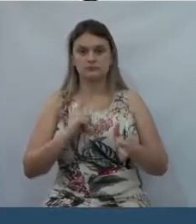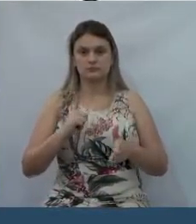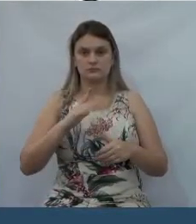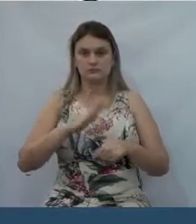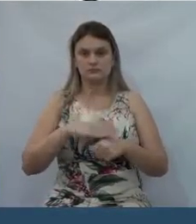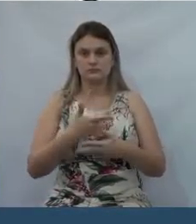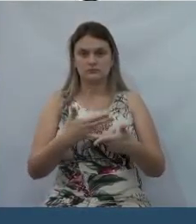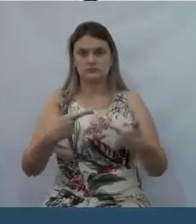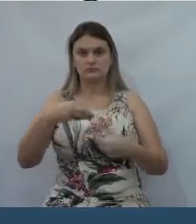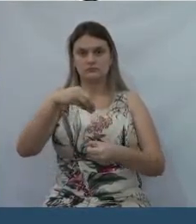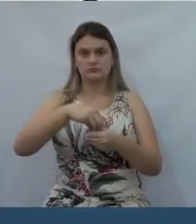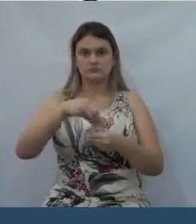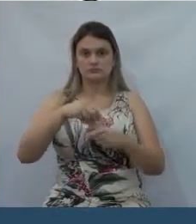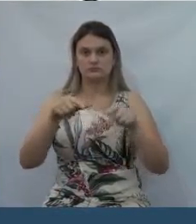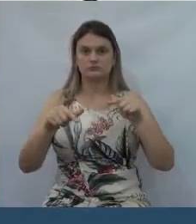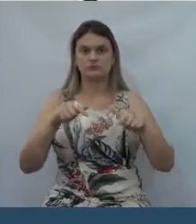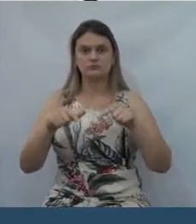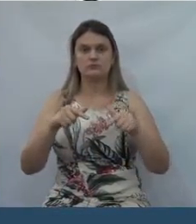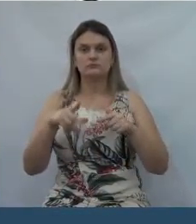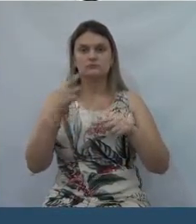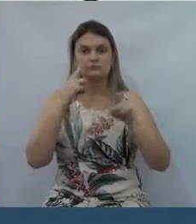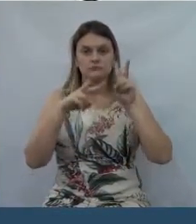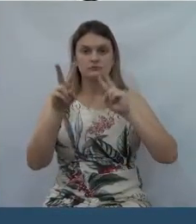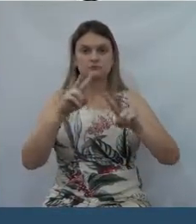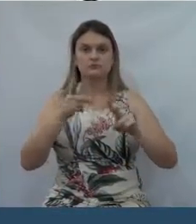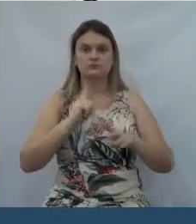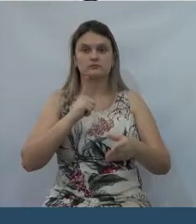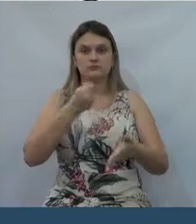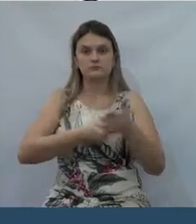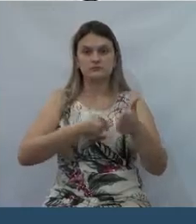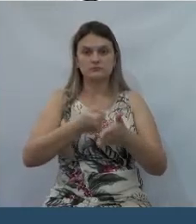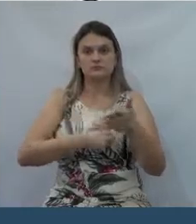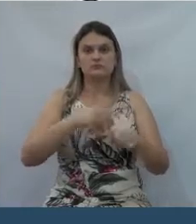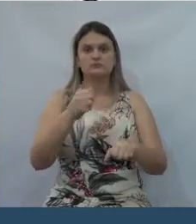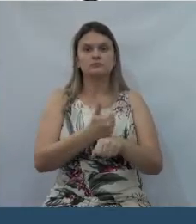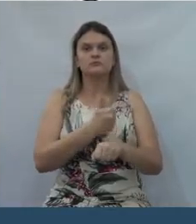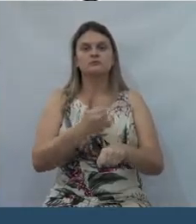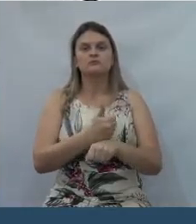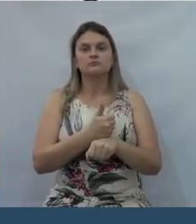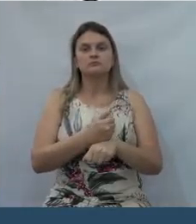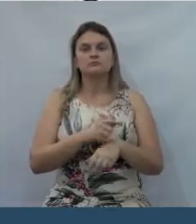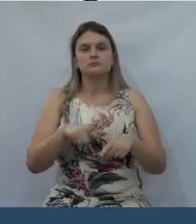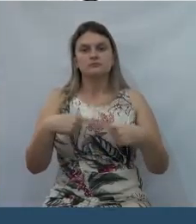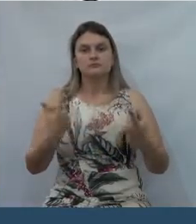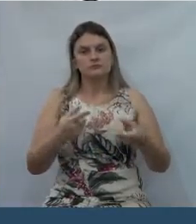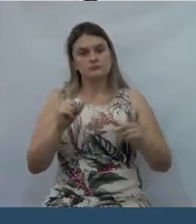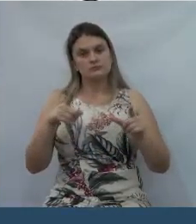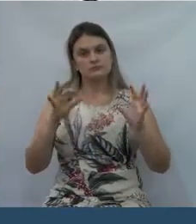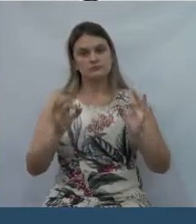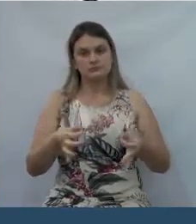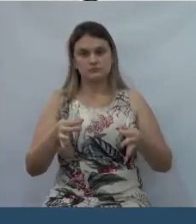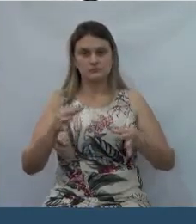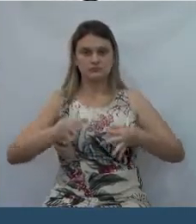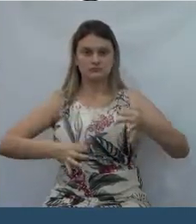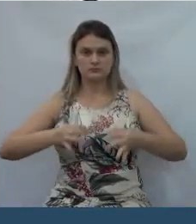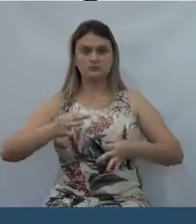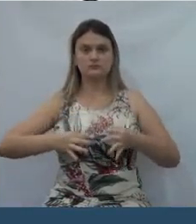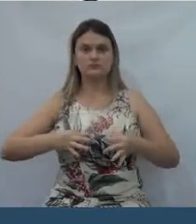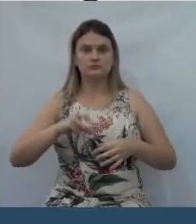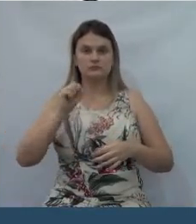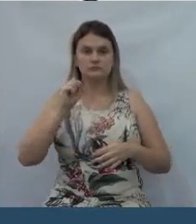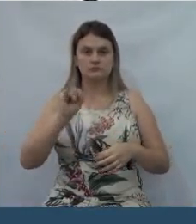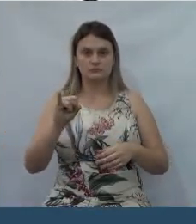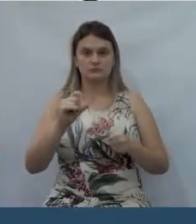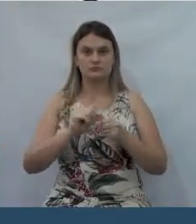e tradicionais da região. Vocês vejam a dedicação desses profissionais. Então, nada mais justo que